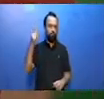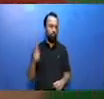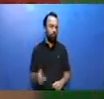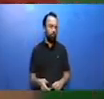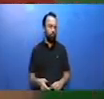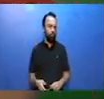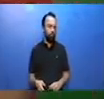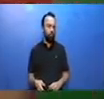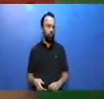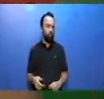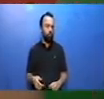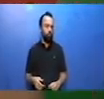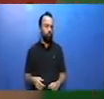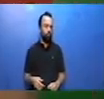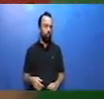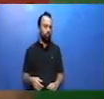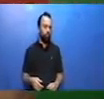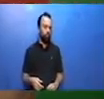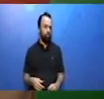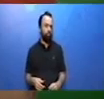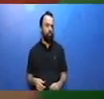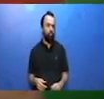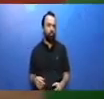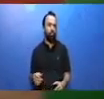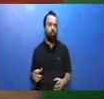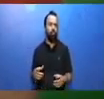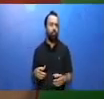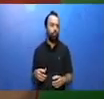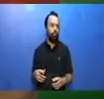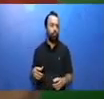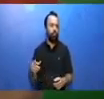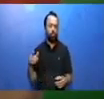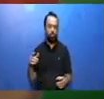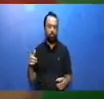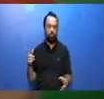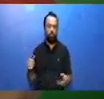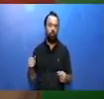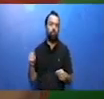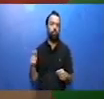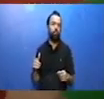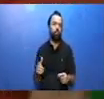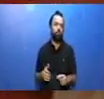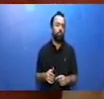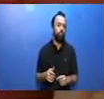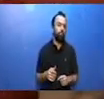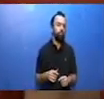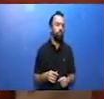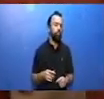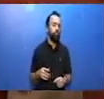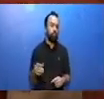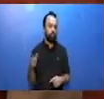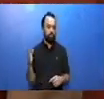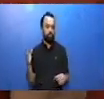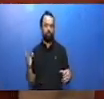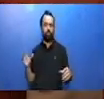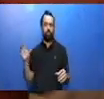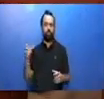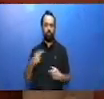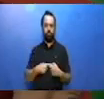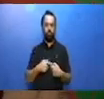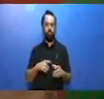se constrói a casa e vende, eles são os bairros mais populares, tá? Então, a nossa cidade